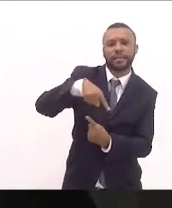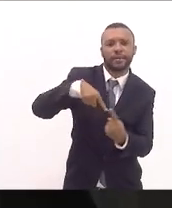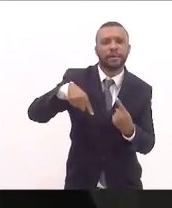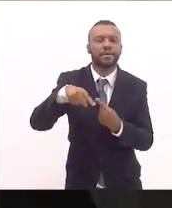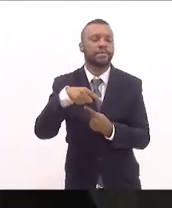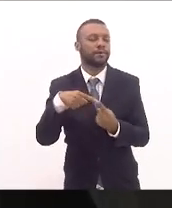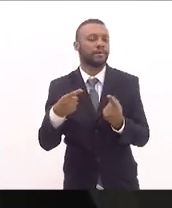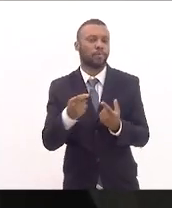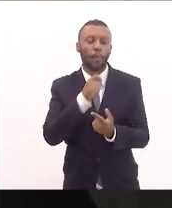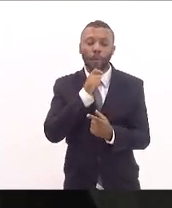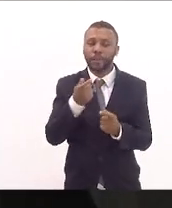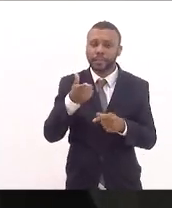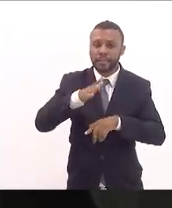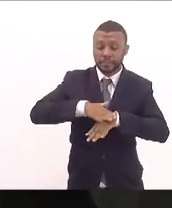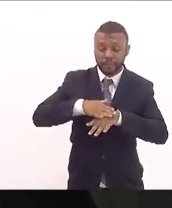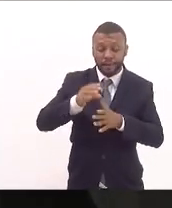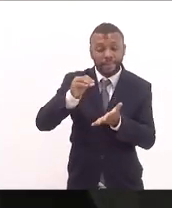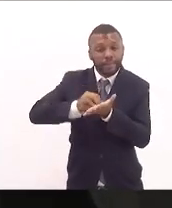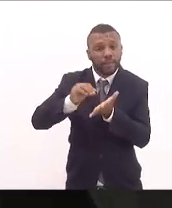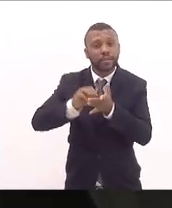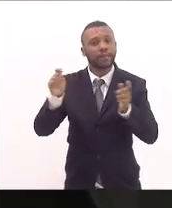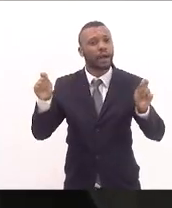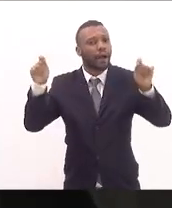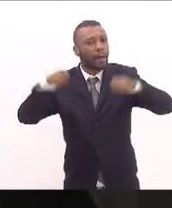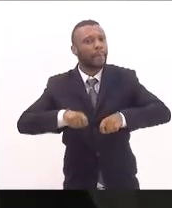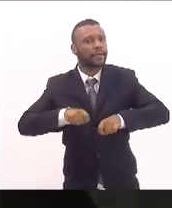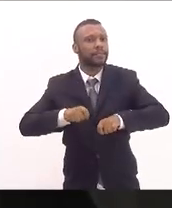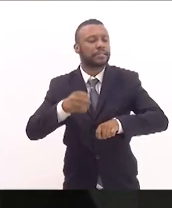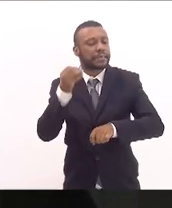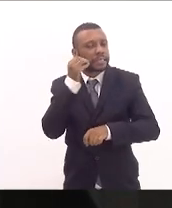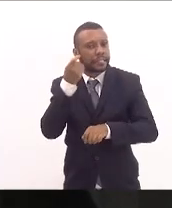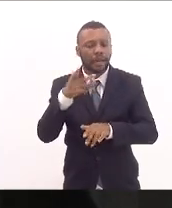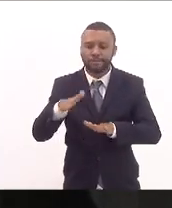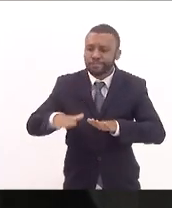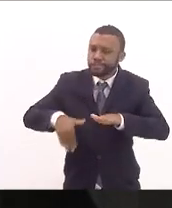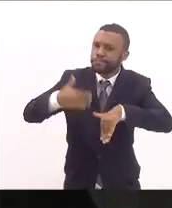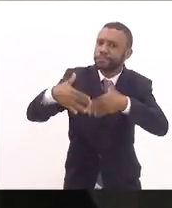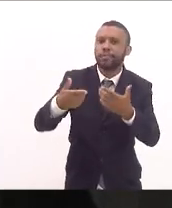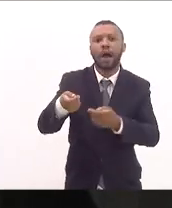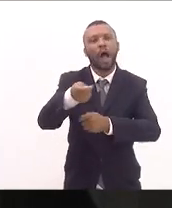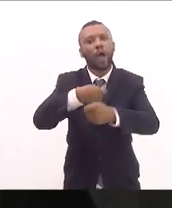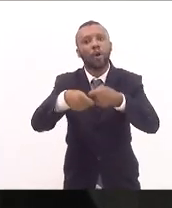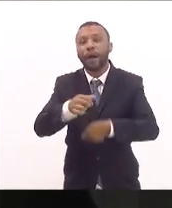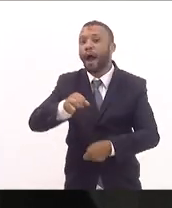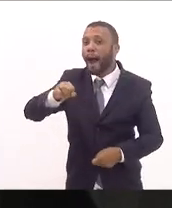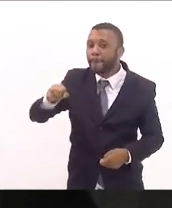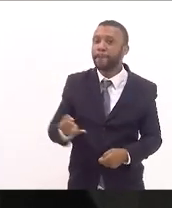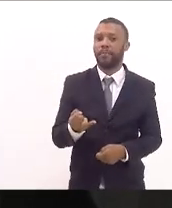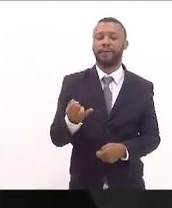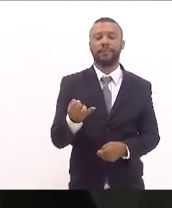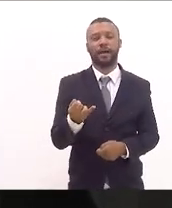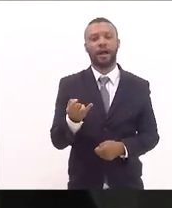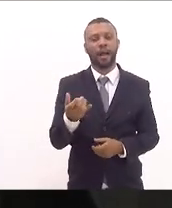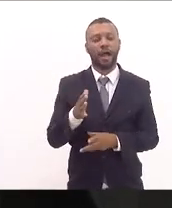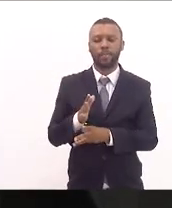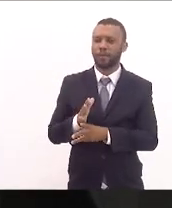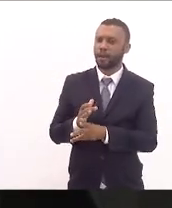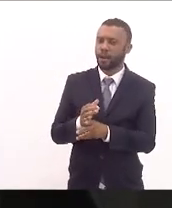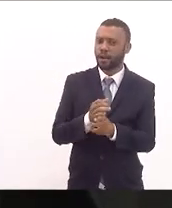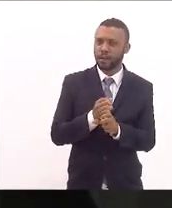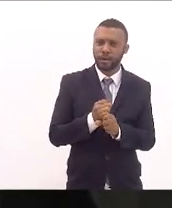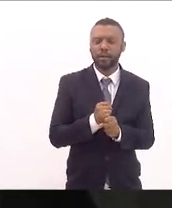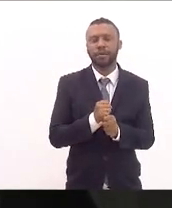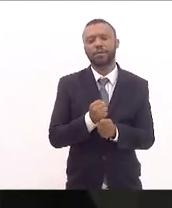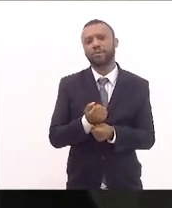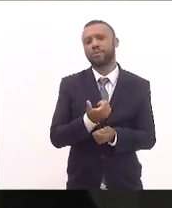sem ter sem ter a capacidade de diversificar nossa economia e até aproveitar as recentes da cadeia do óleo do